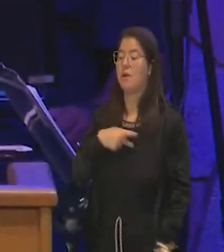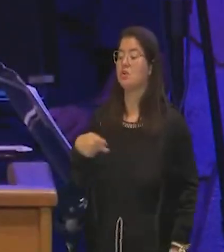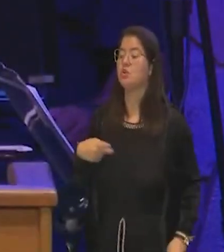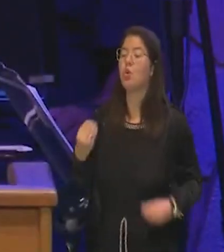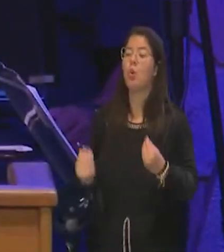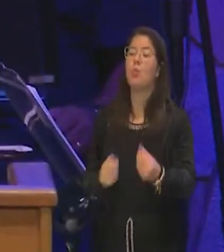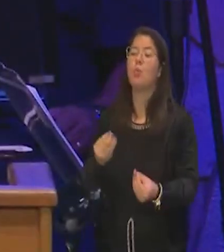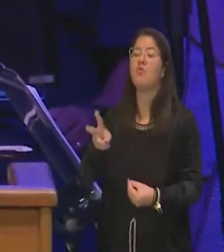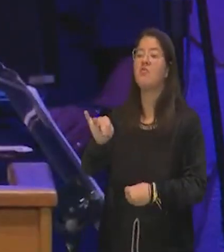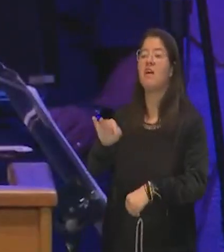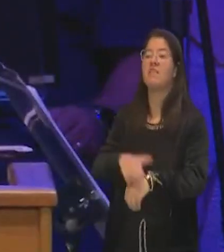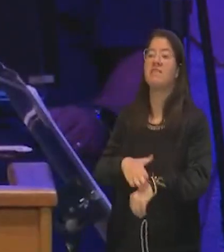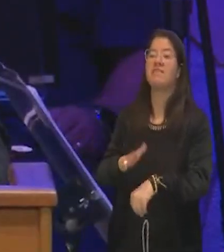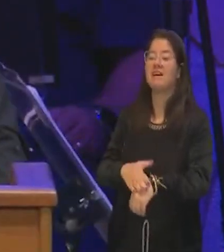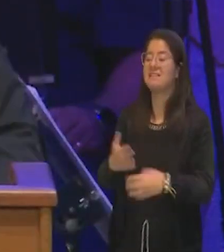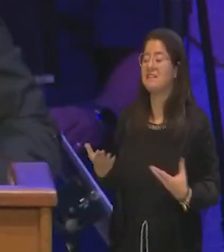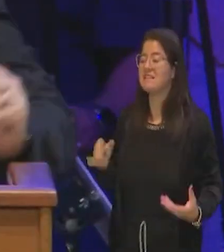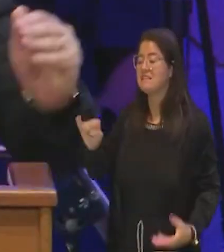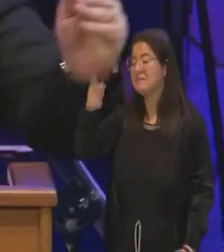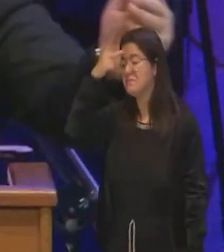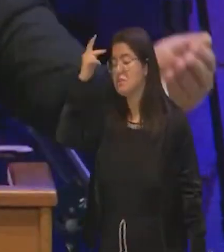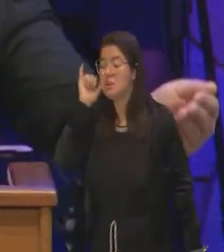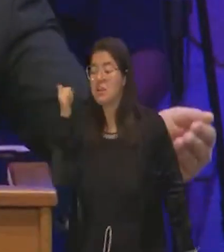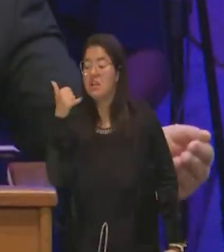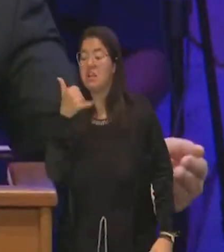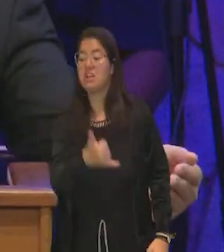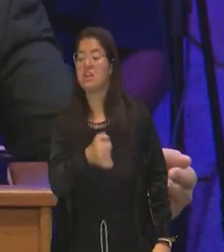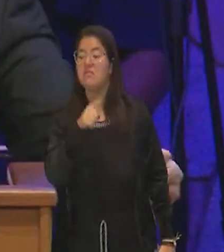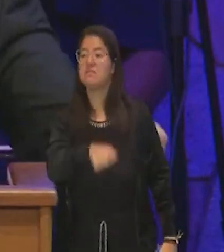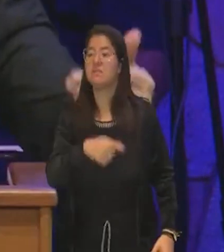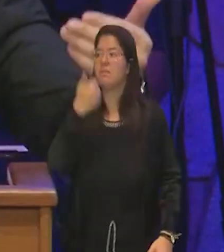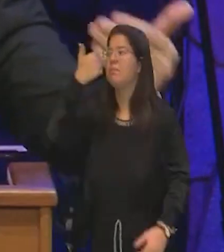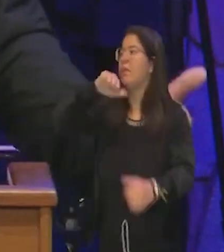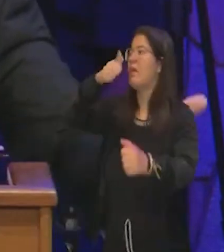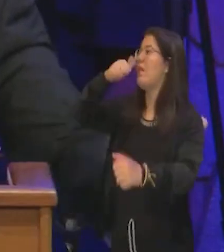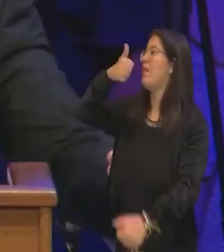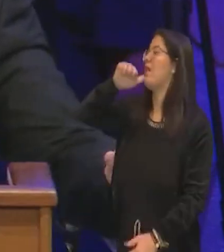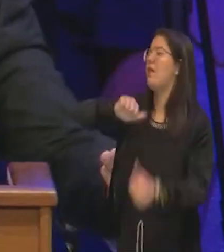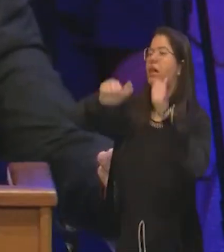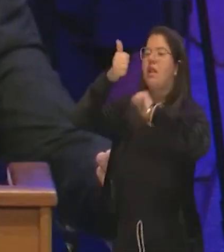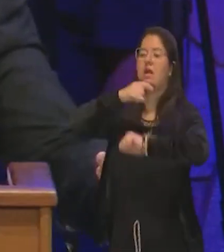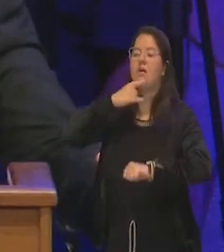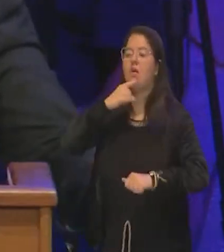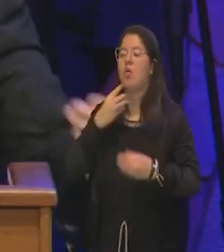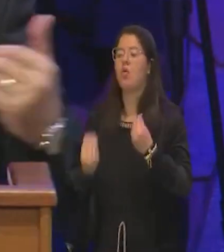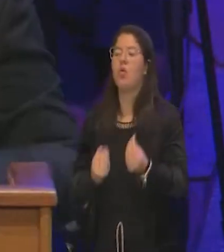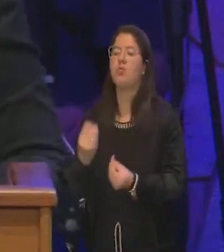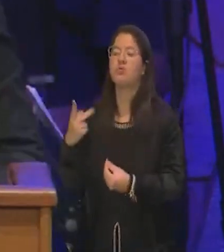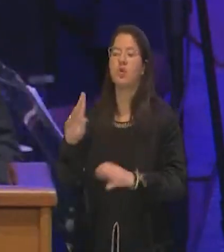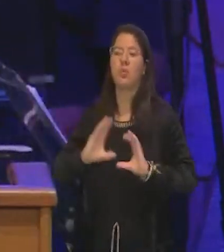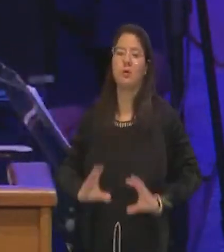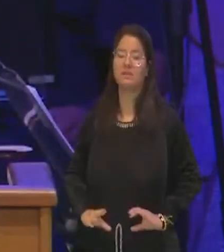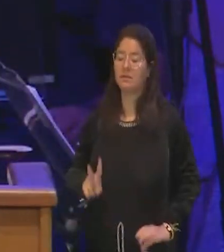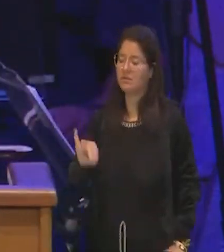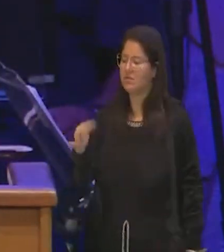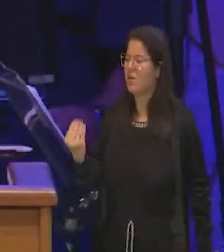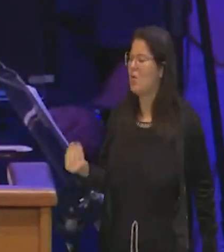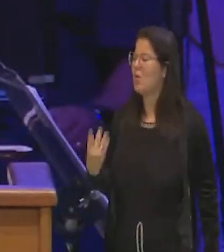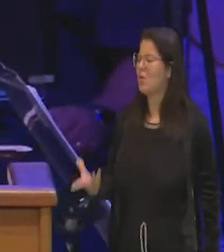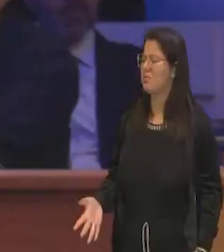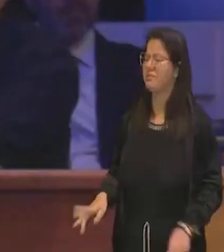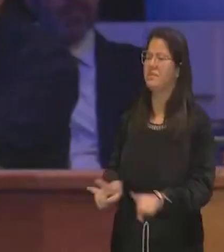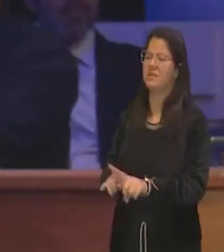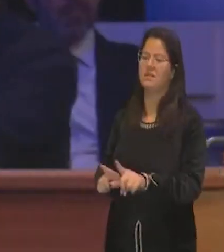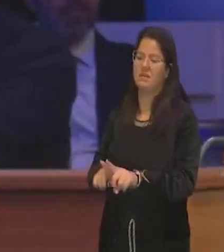fica? E como você chega diante daquela família, diante daquela pessoa? E se porventura tiver na